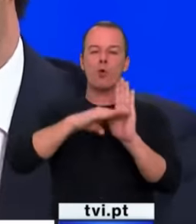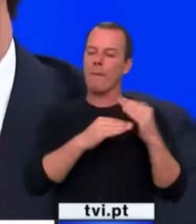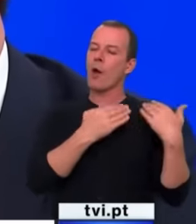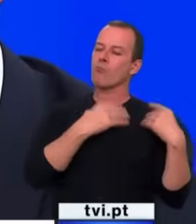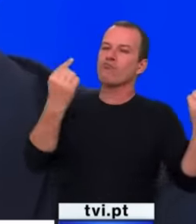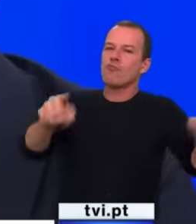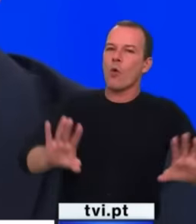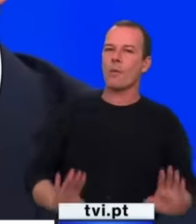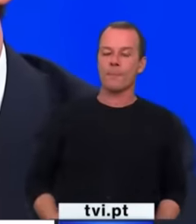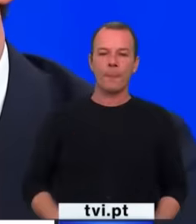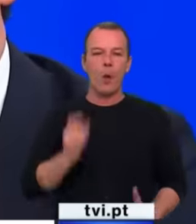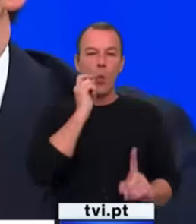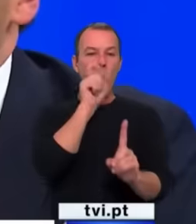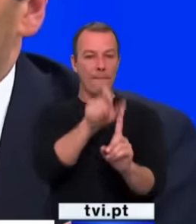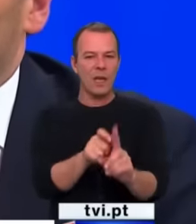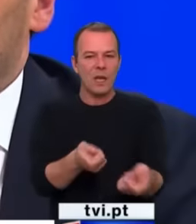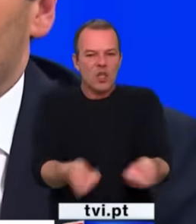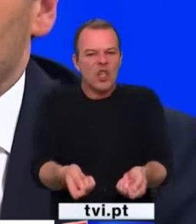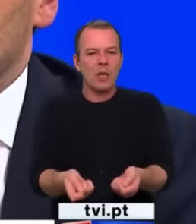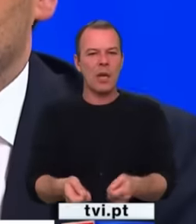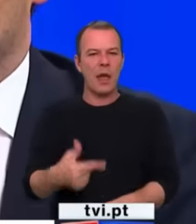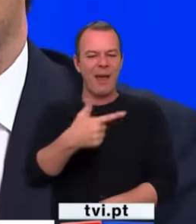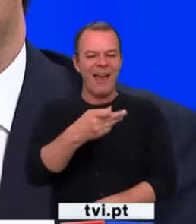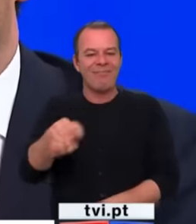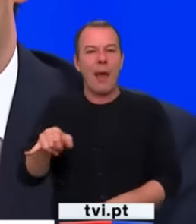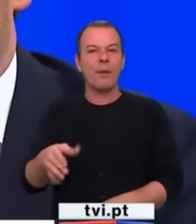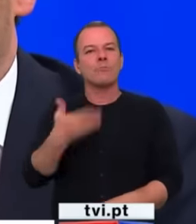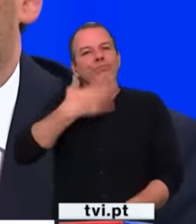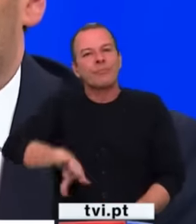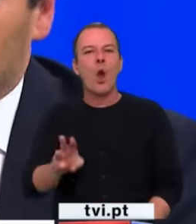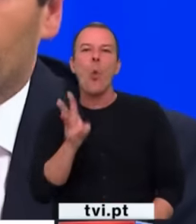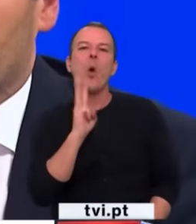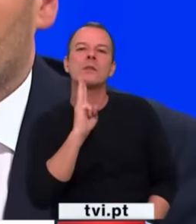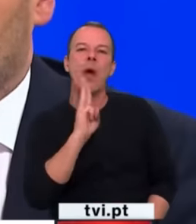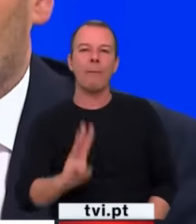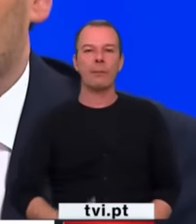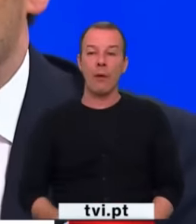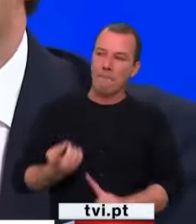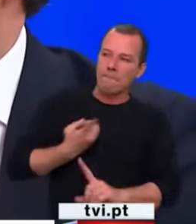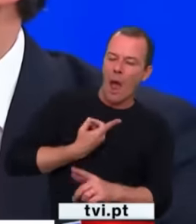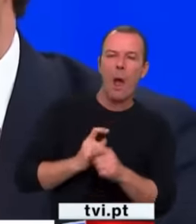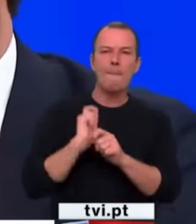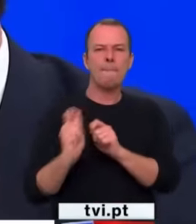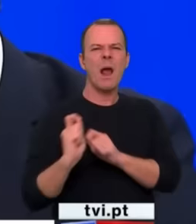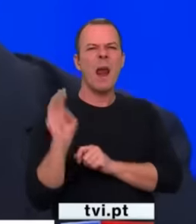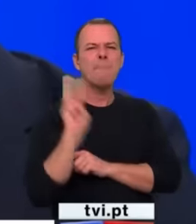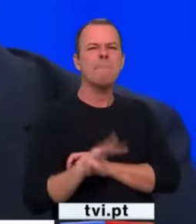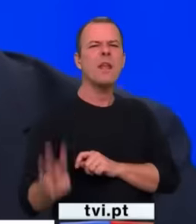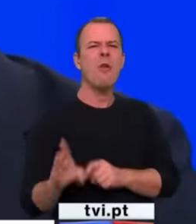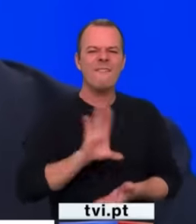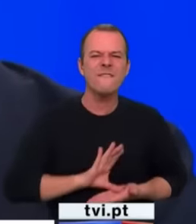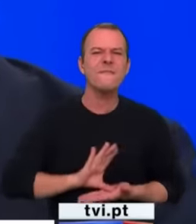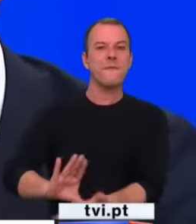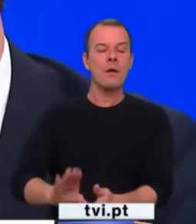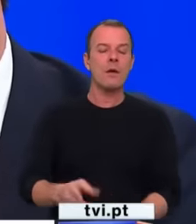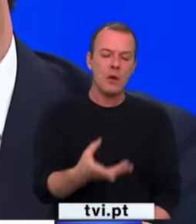O homem que geria a TAP por WhatsApp, que nos obrigou a pagar 500 mil euros em indemnizações que não devíamos ter pago, que levou a injetar 2,9